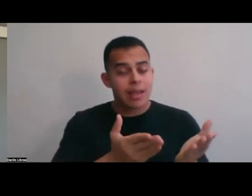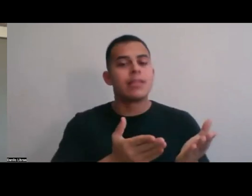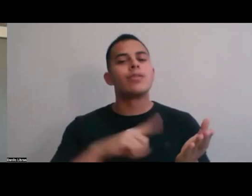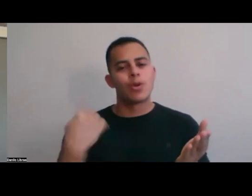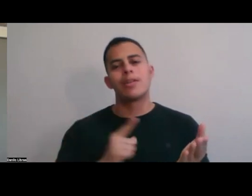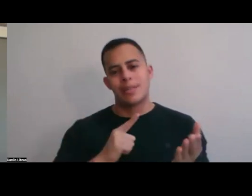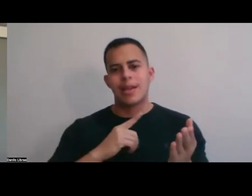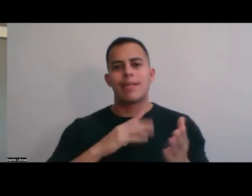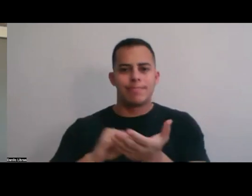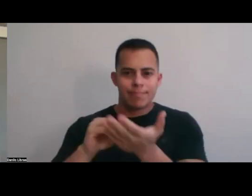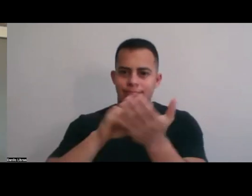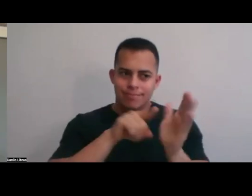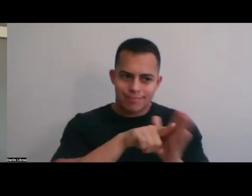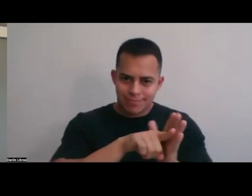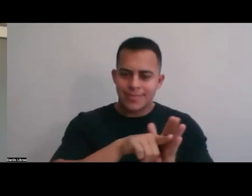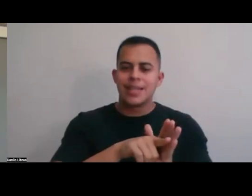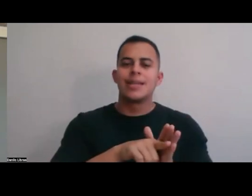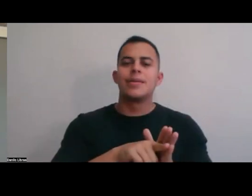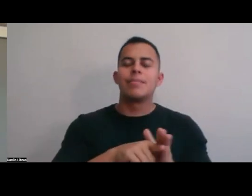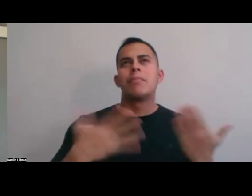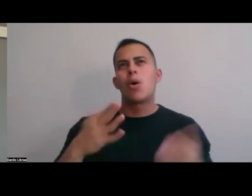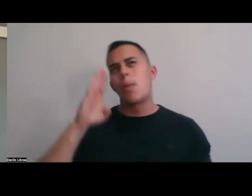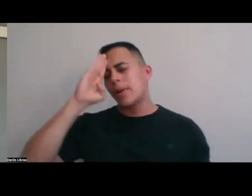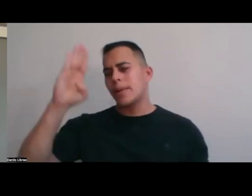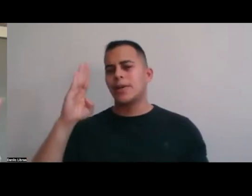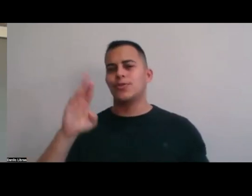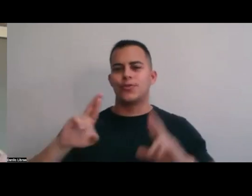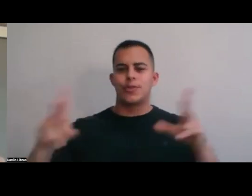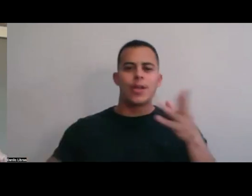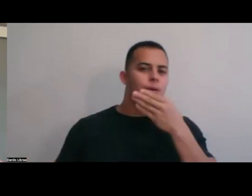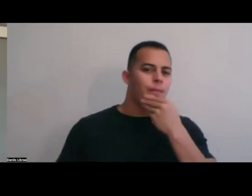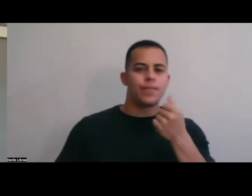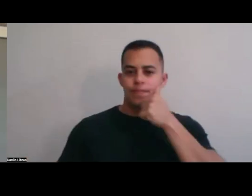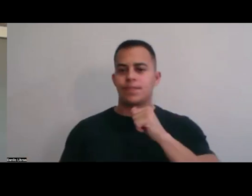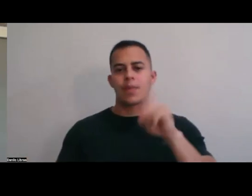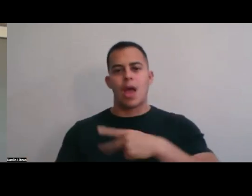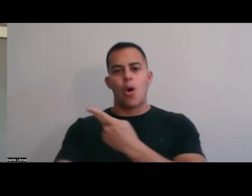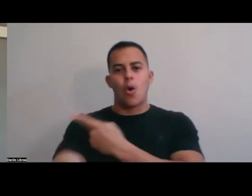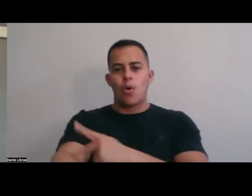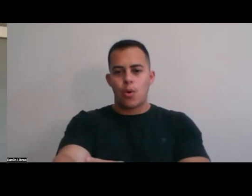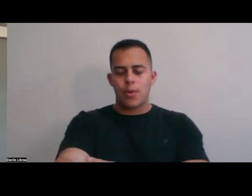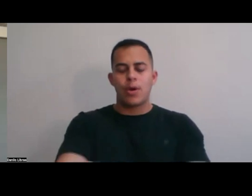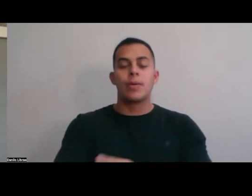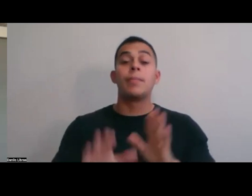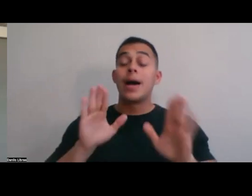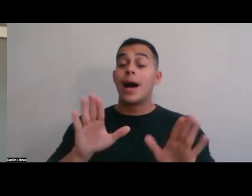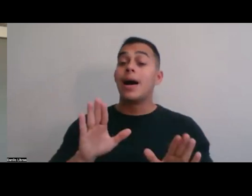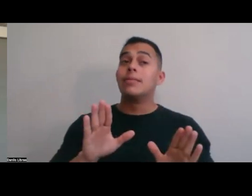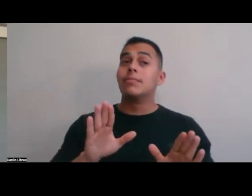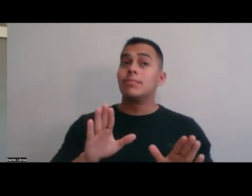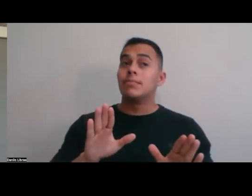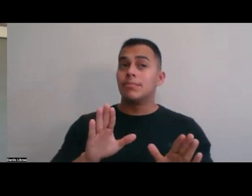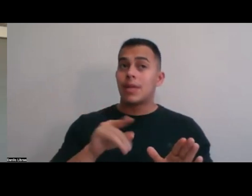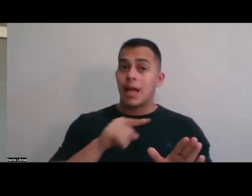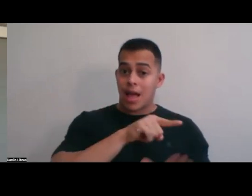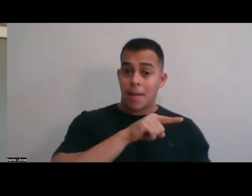diversos. Aí a gente fala assim, não, mas qual que é a principal diferença entre macho e fêmea? É o hormônio. Mas por acaso, aquele macho e